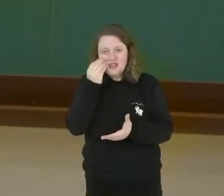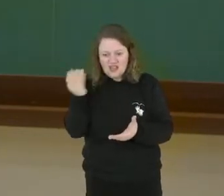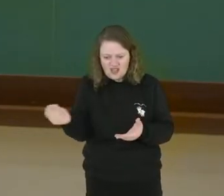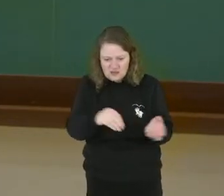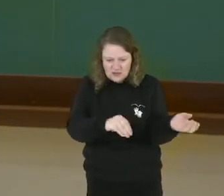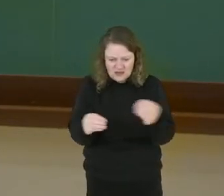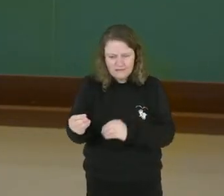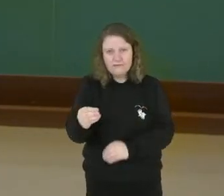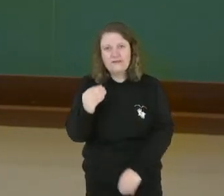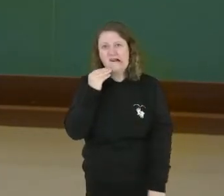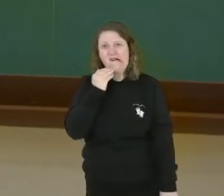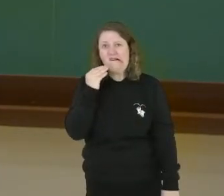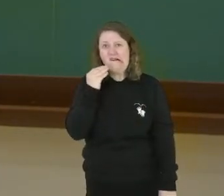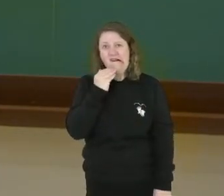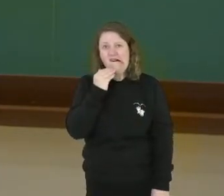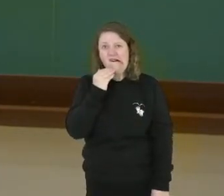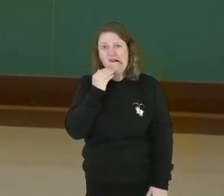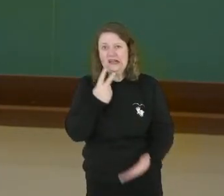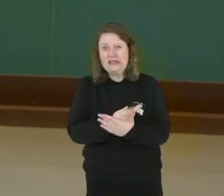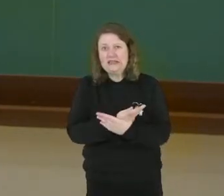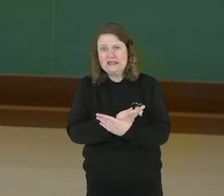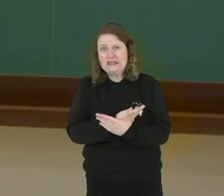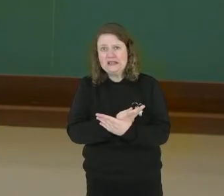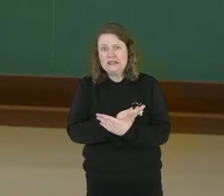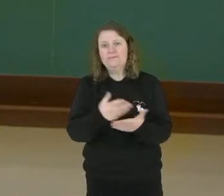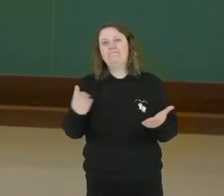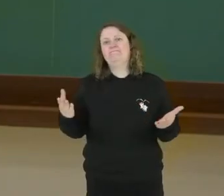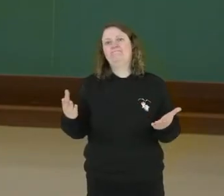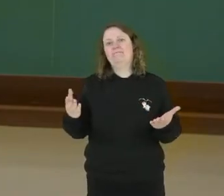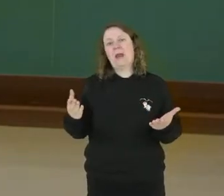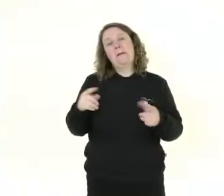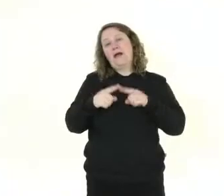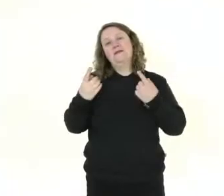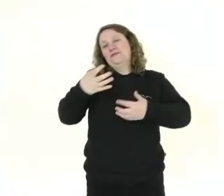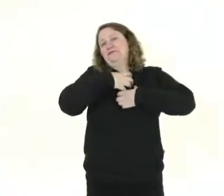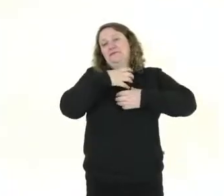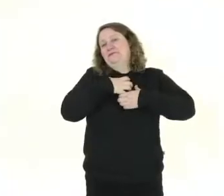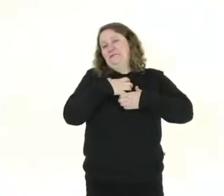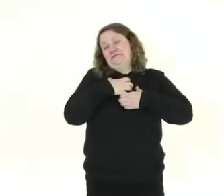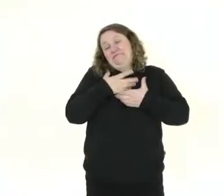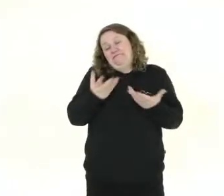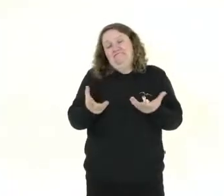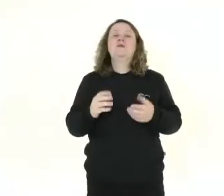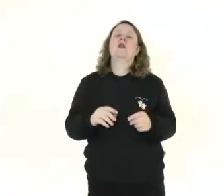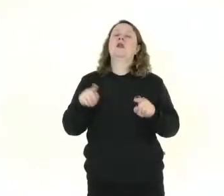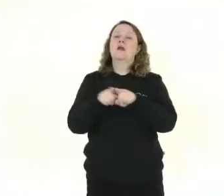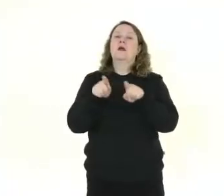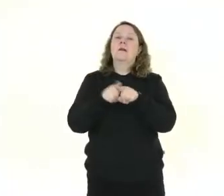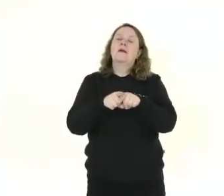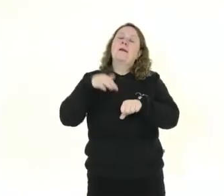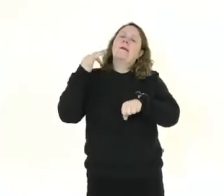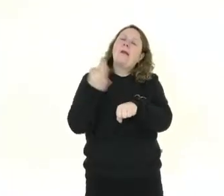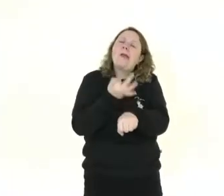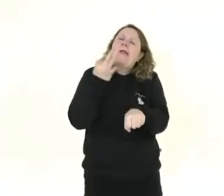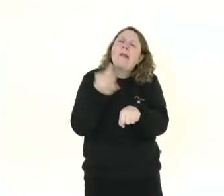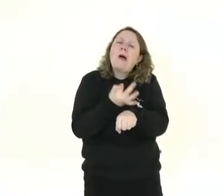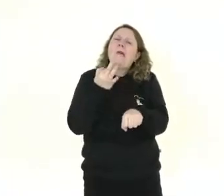de forma diferente. De forma que ela acha mais interessante brincar. São bem-humoradas, são persistentes, monta,